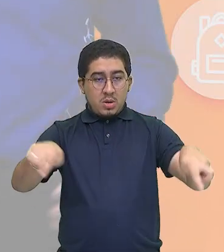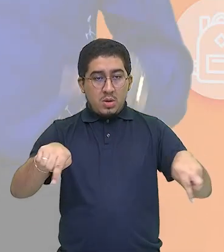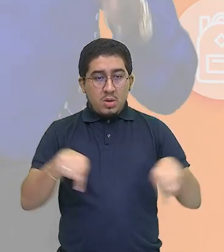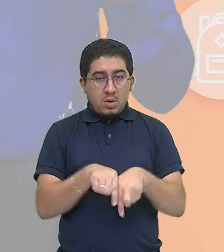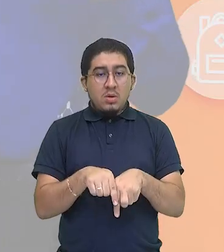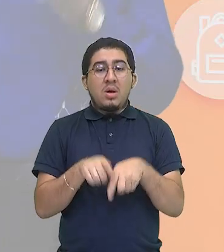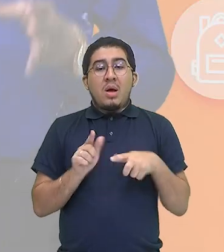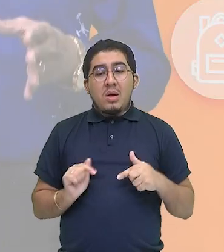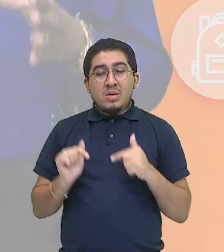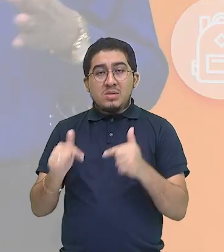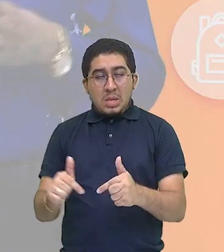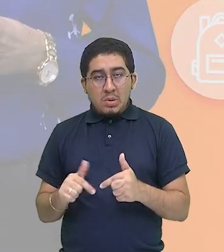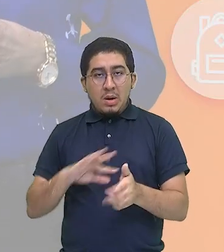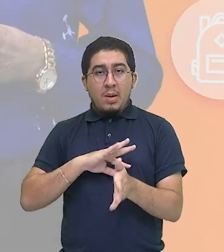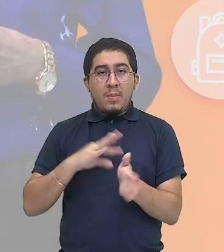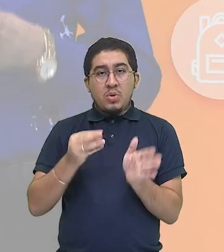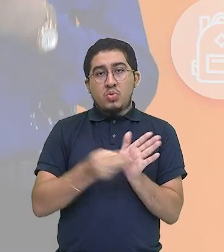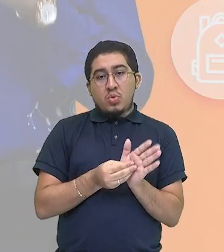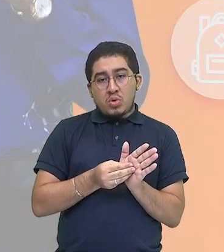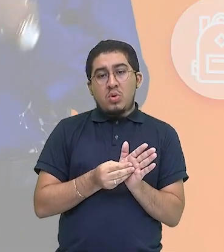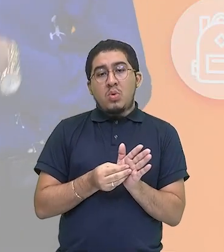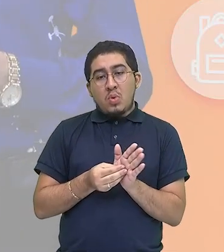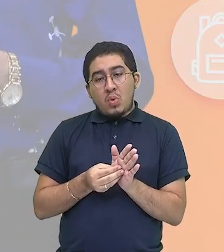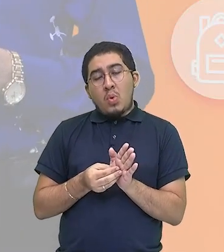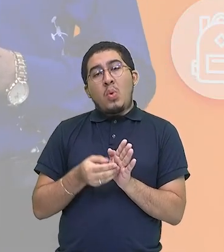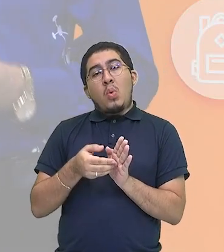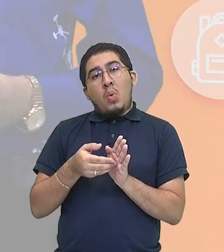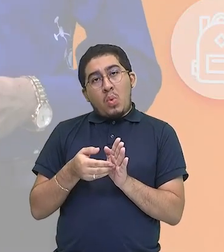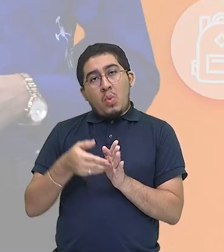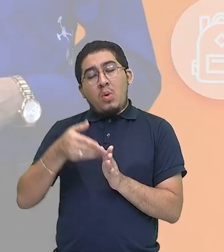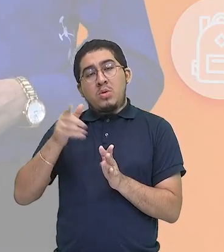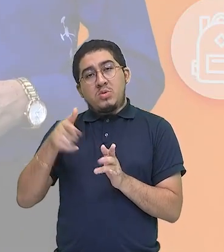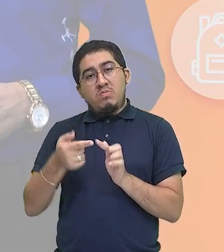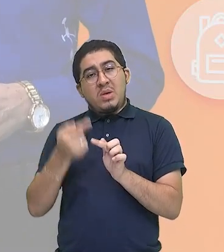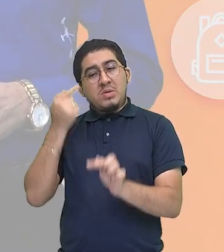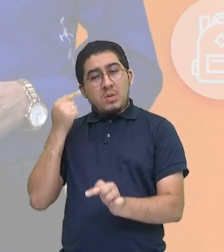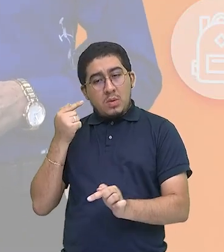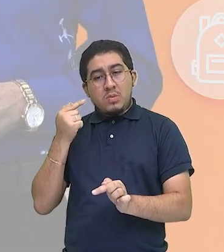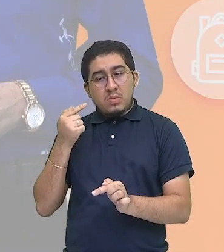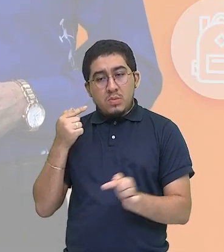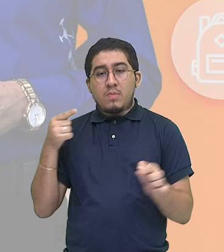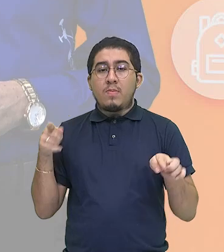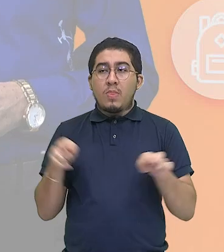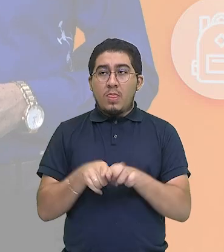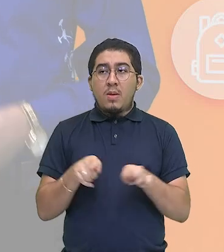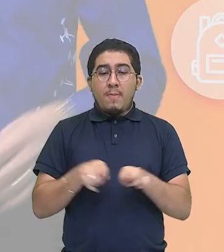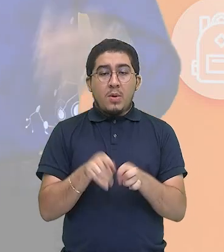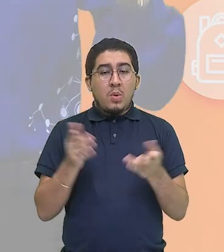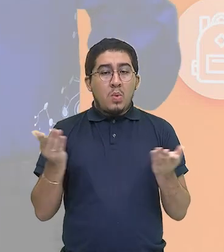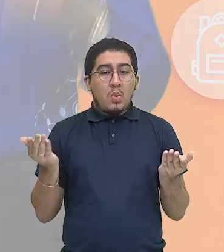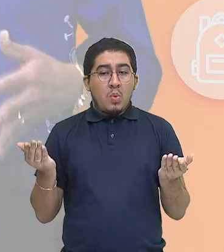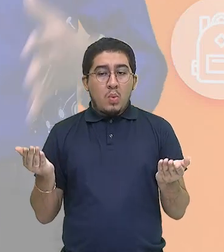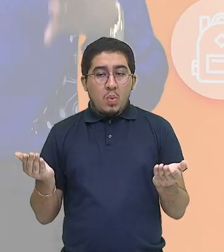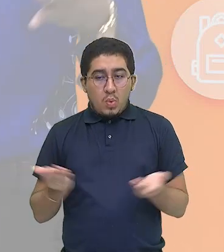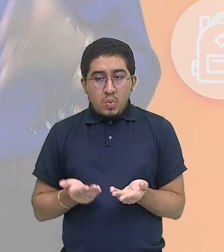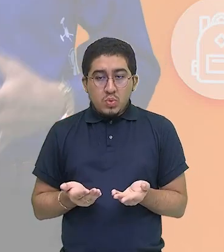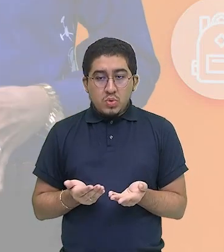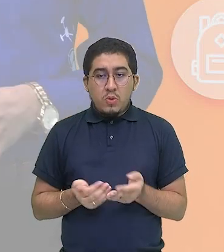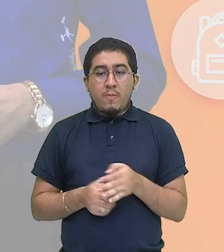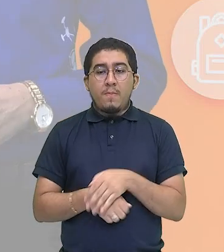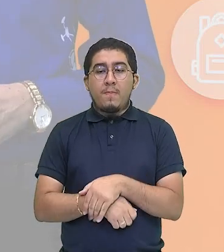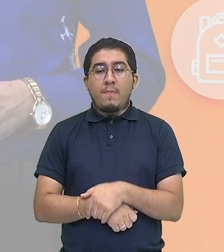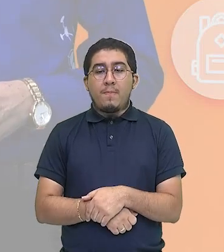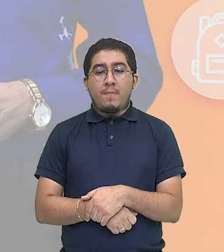latifúndio, atuam na Amazônia de ontem e podemos também afirmar que atuam